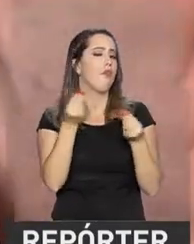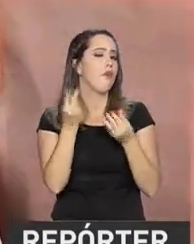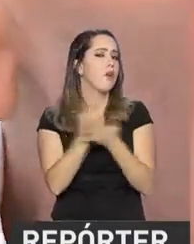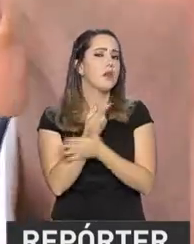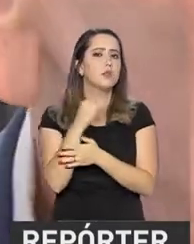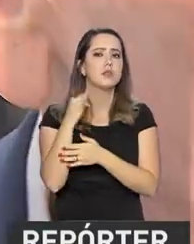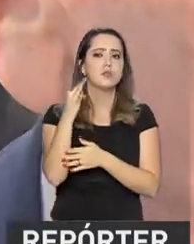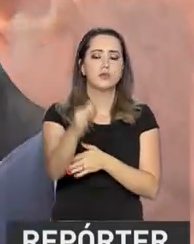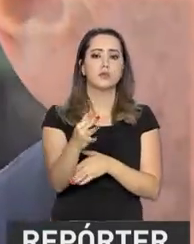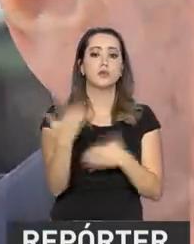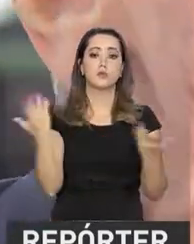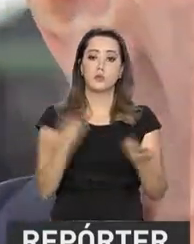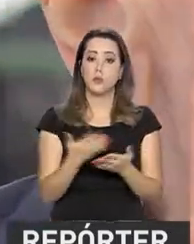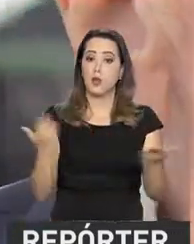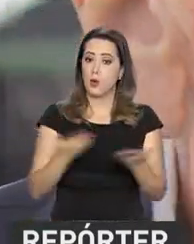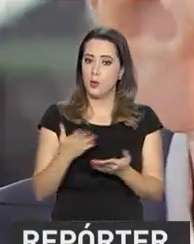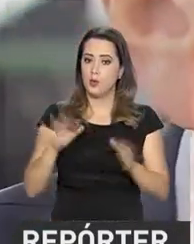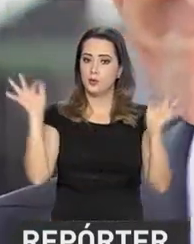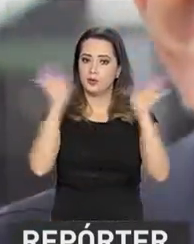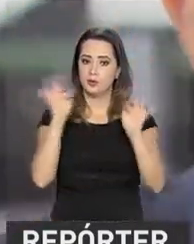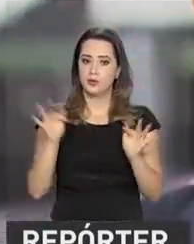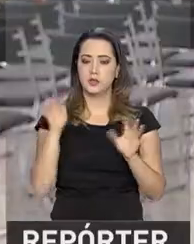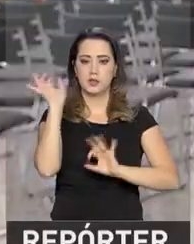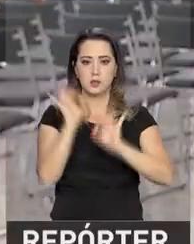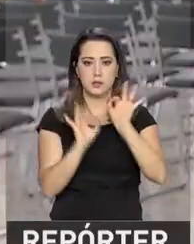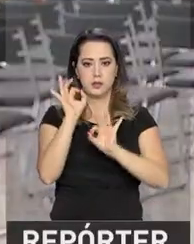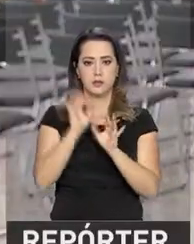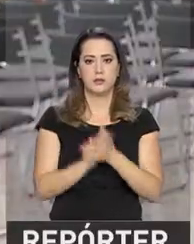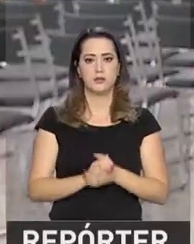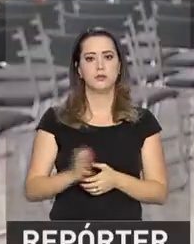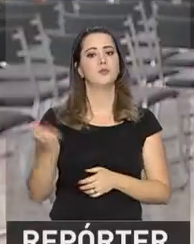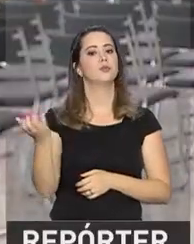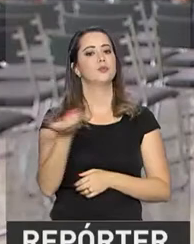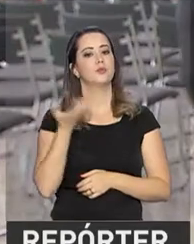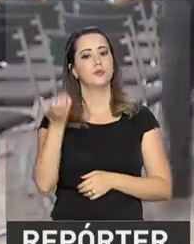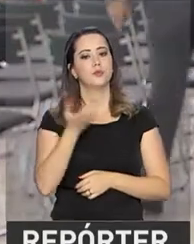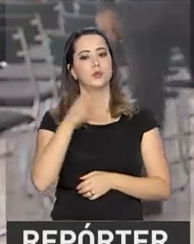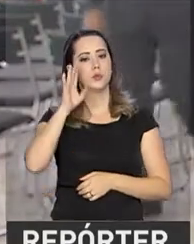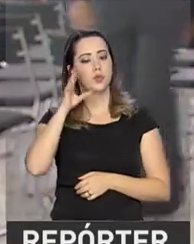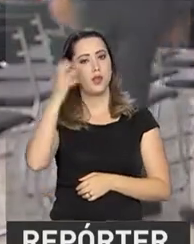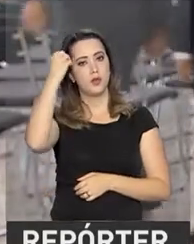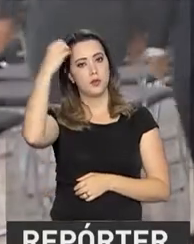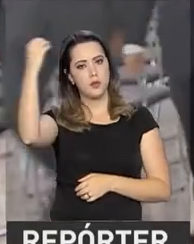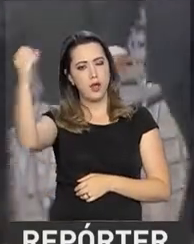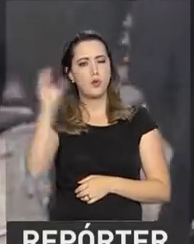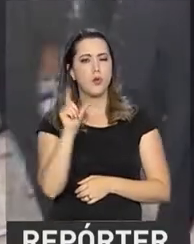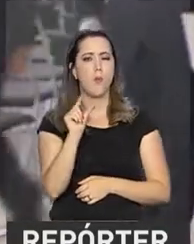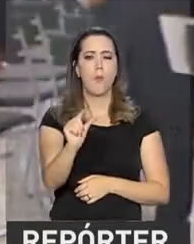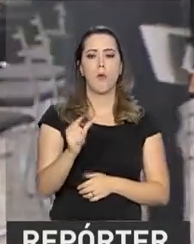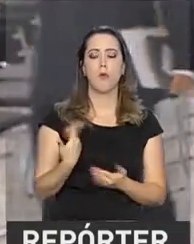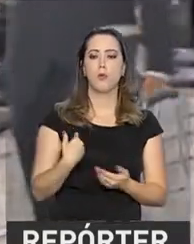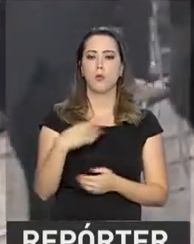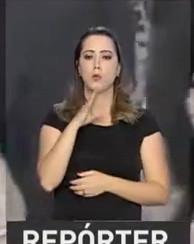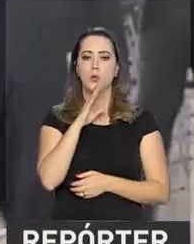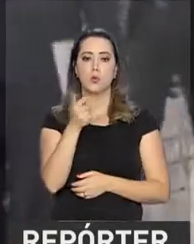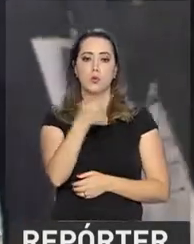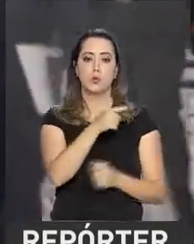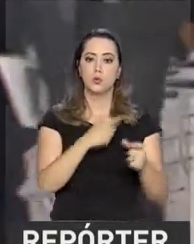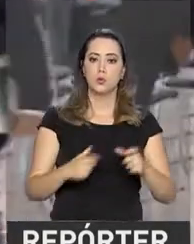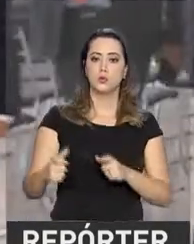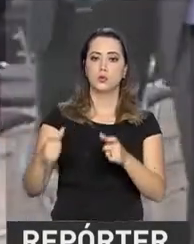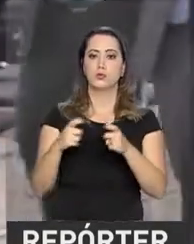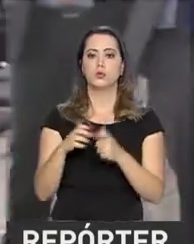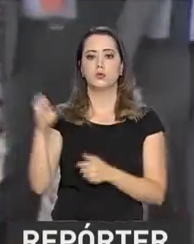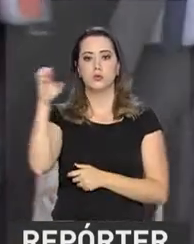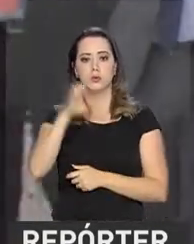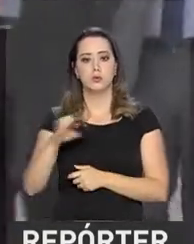situação agora comemora e faz planos pretendo viajar um pouco conhecer outros lugares da